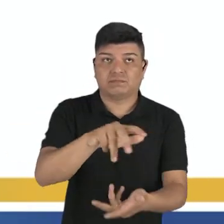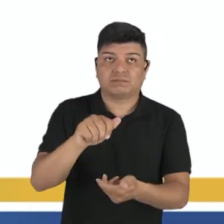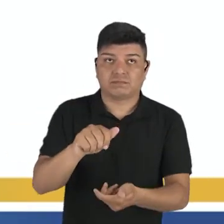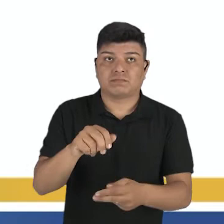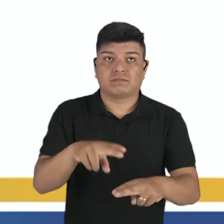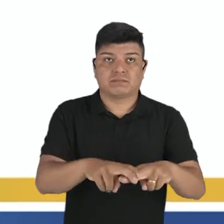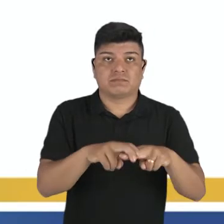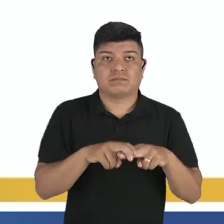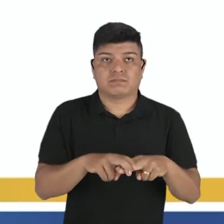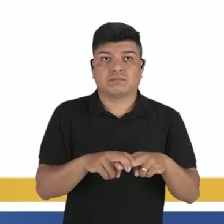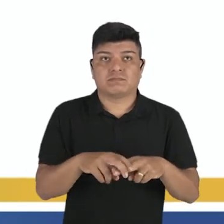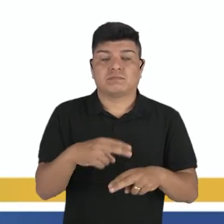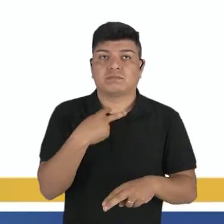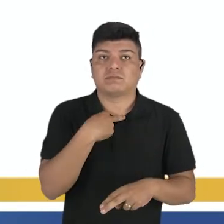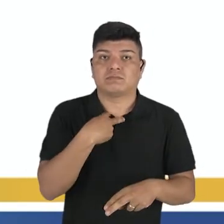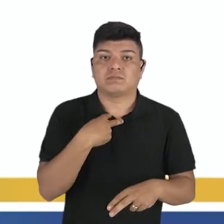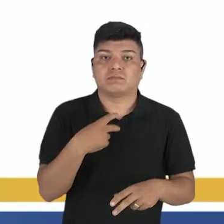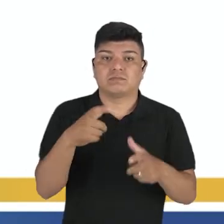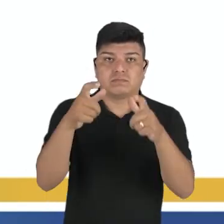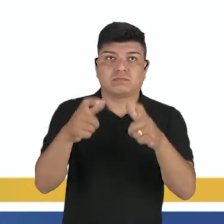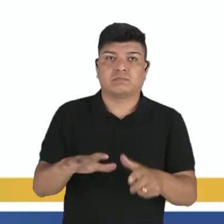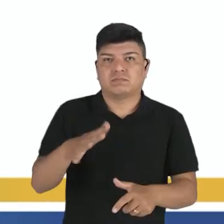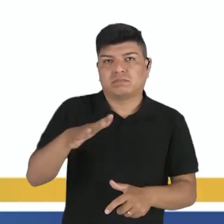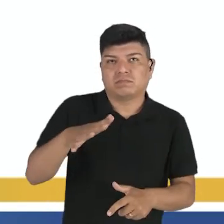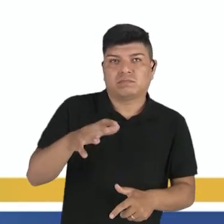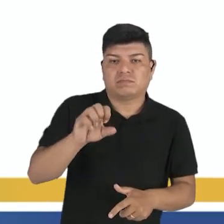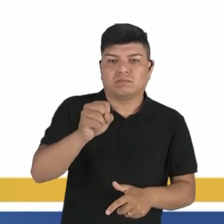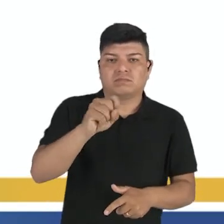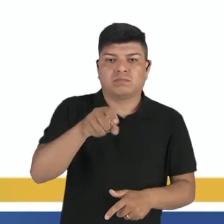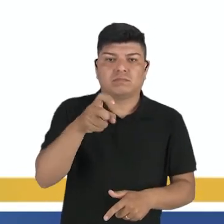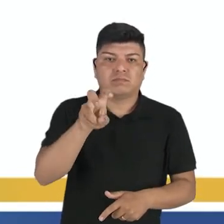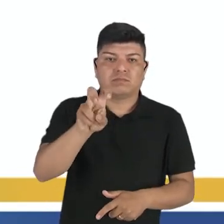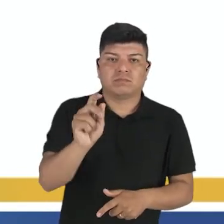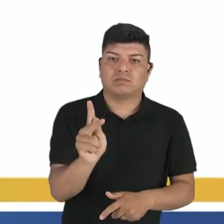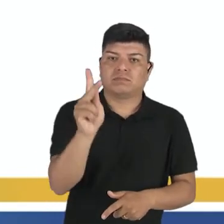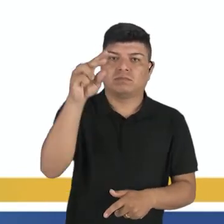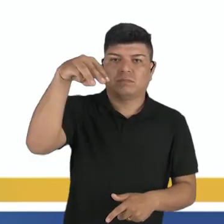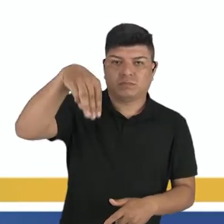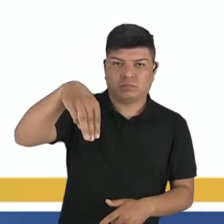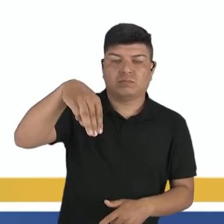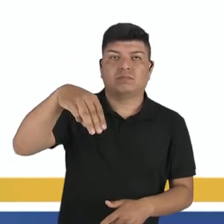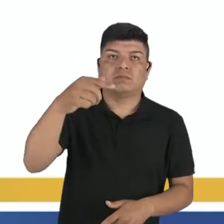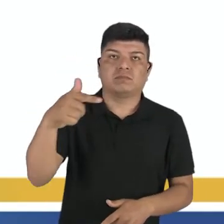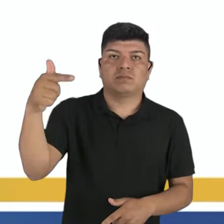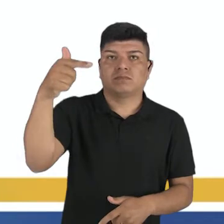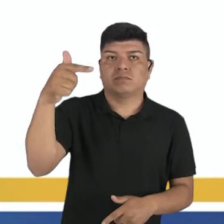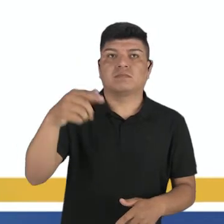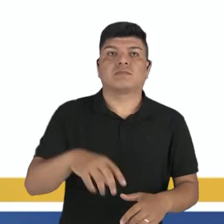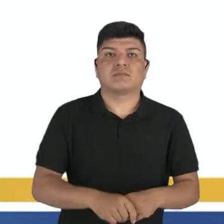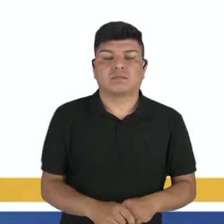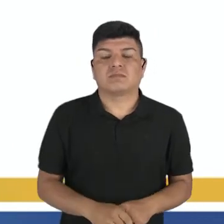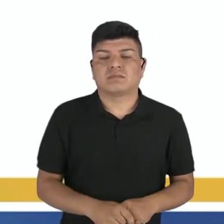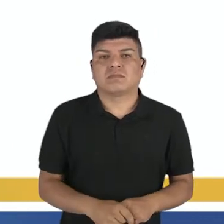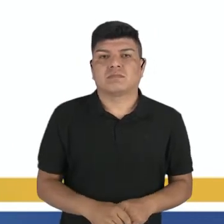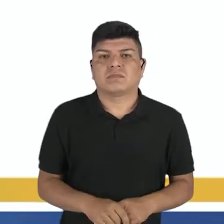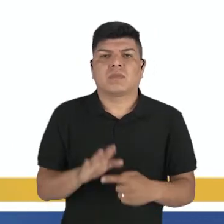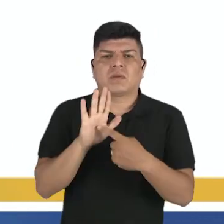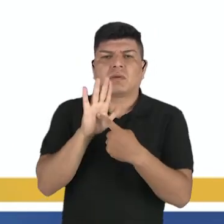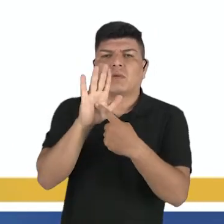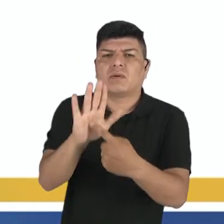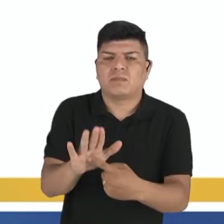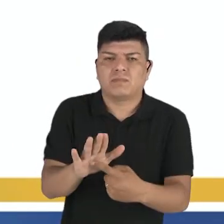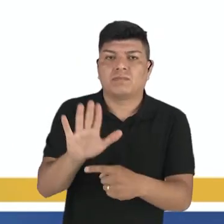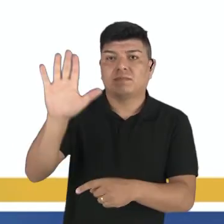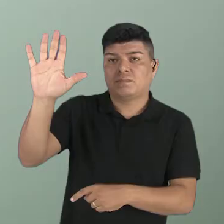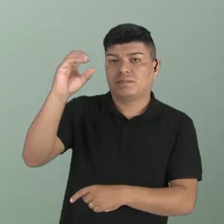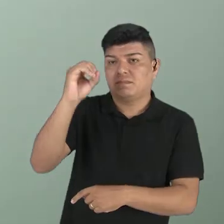Mundo, e ocupa uma área de aproximadamente 8,5 km². Não é? Mas quem se destaca